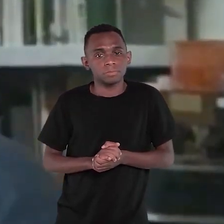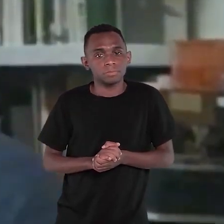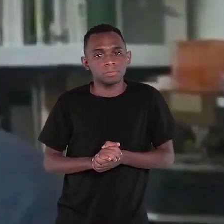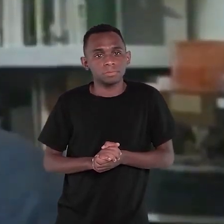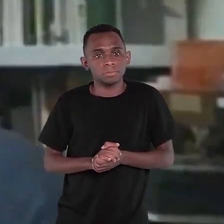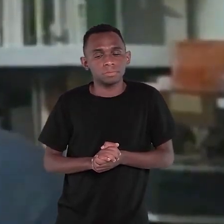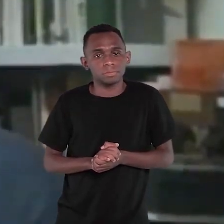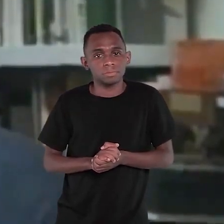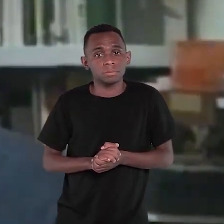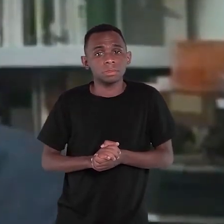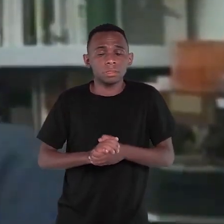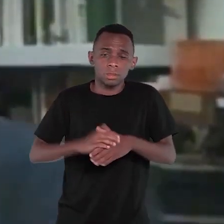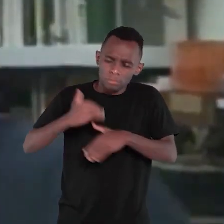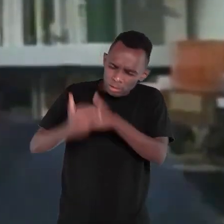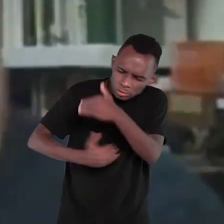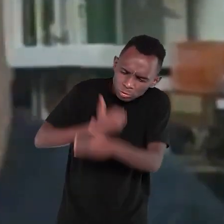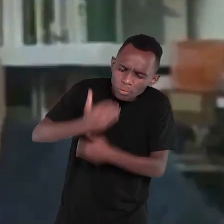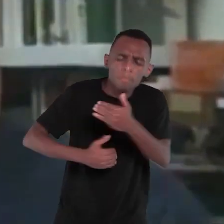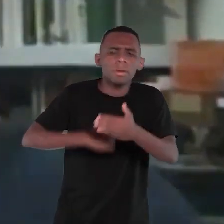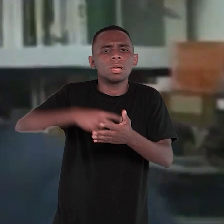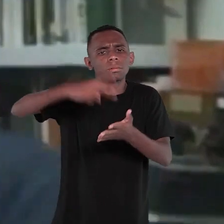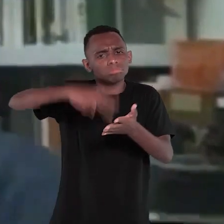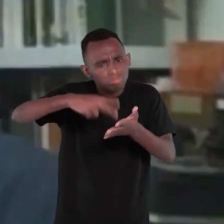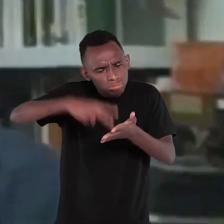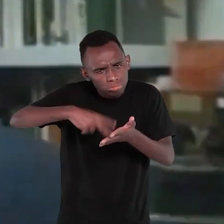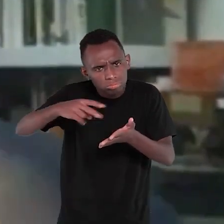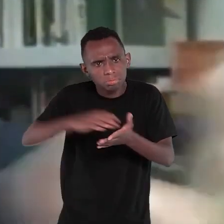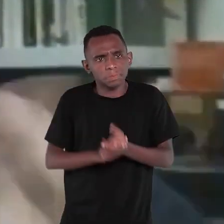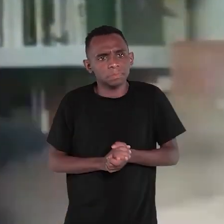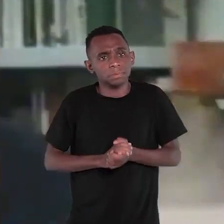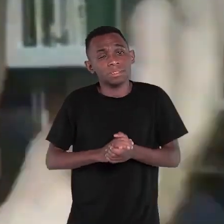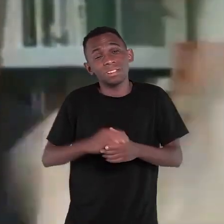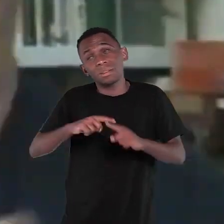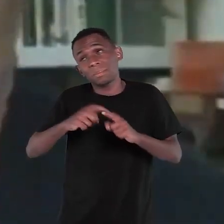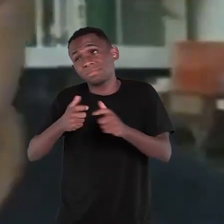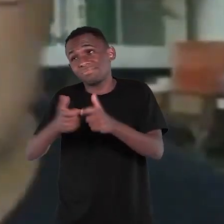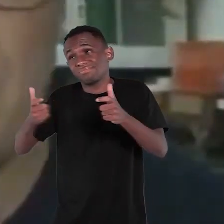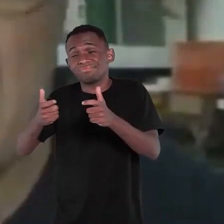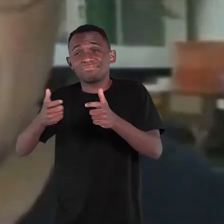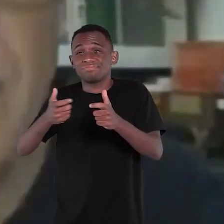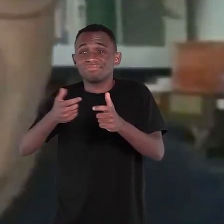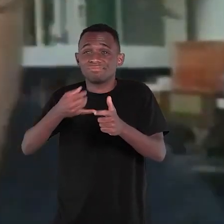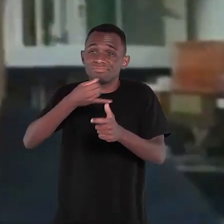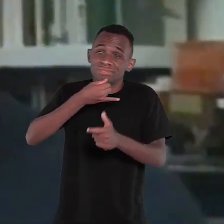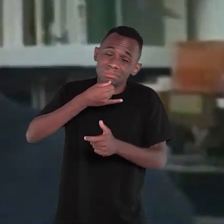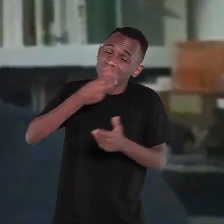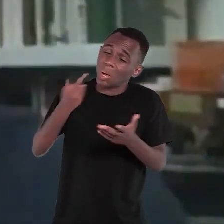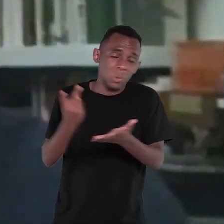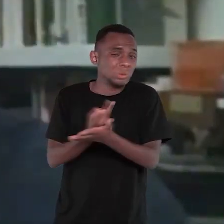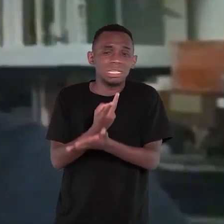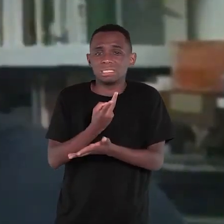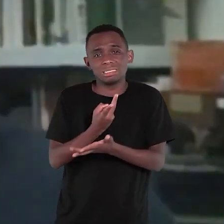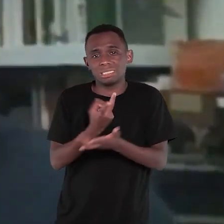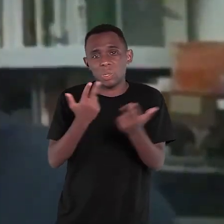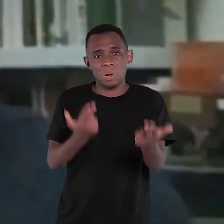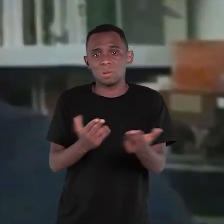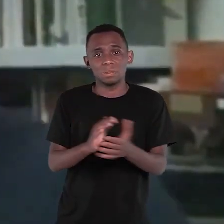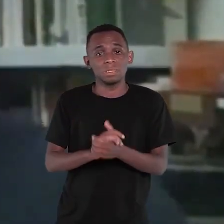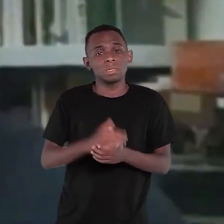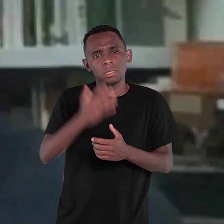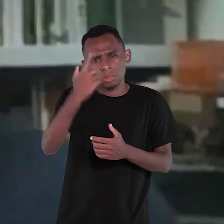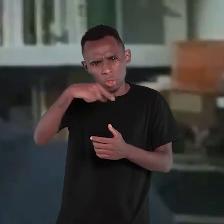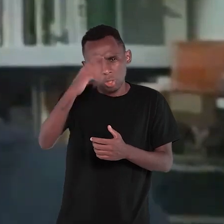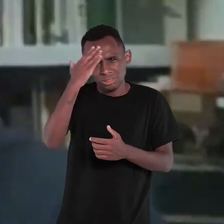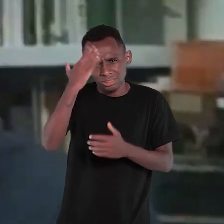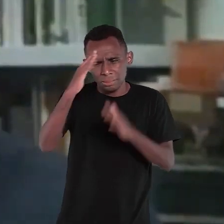trazer, vai criar leitores, né? Mas a maioria, não, infelizmente, não acontece assim. A gente sabe